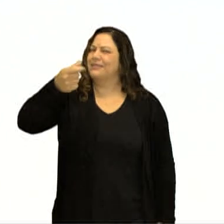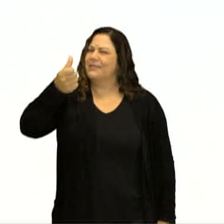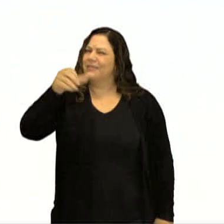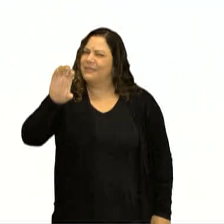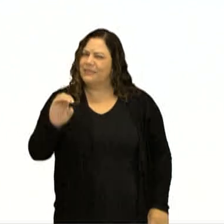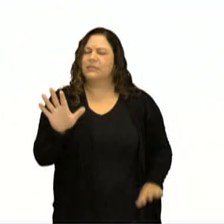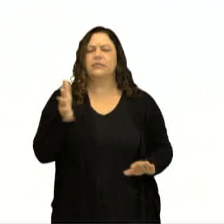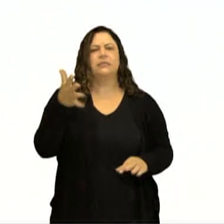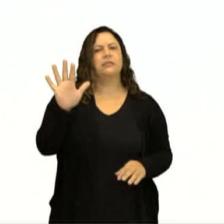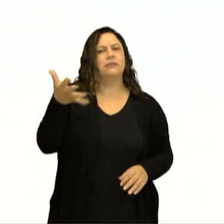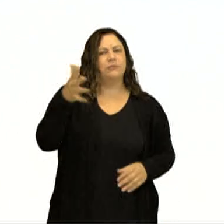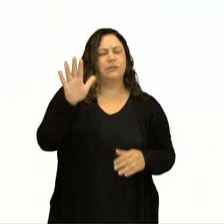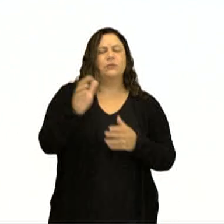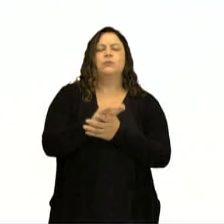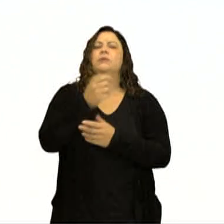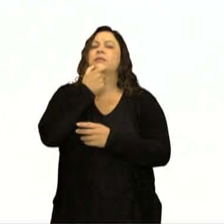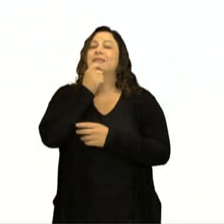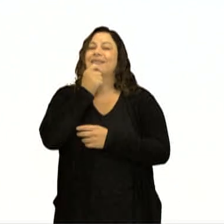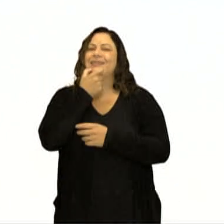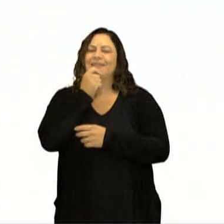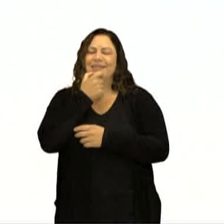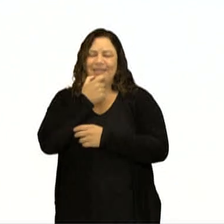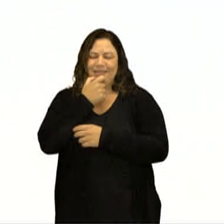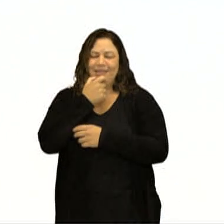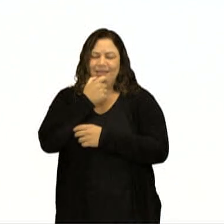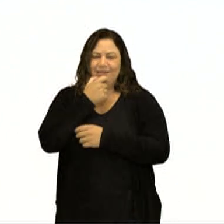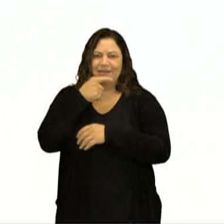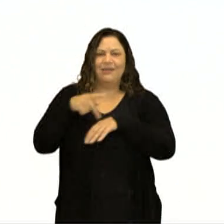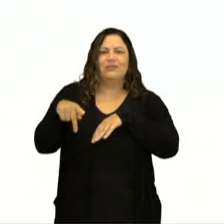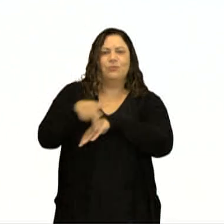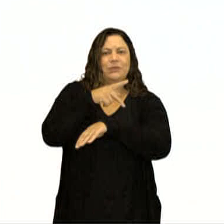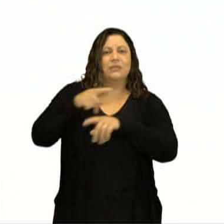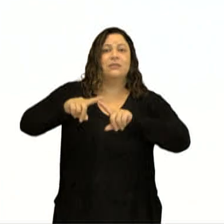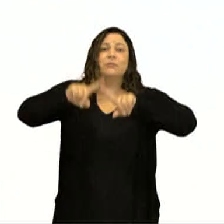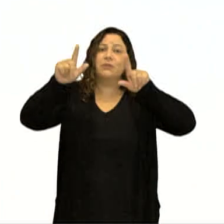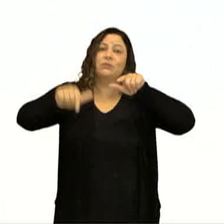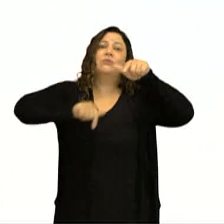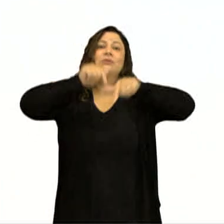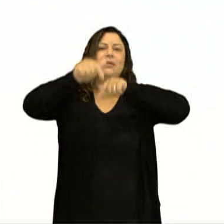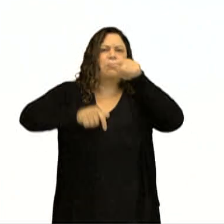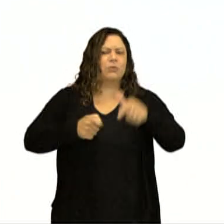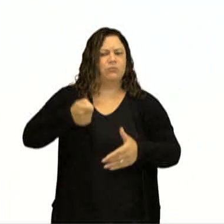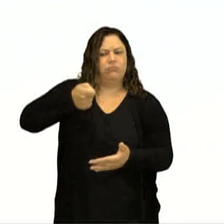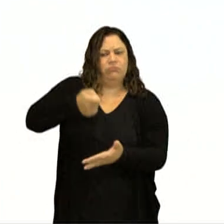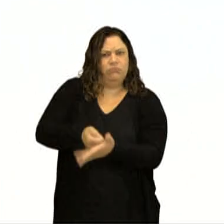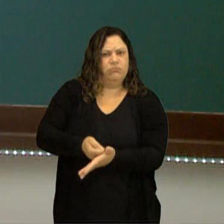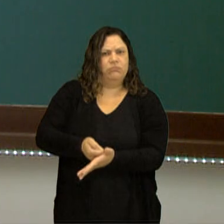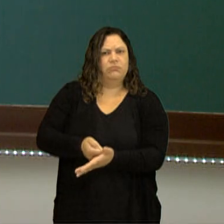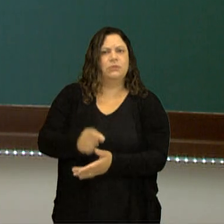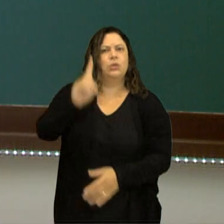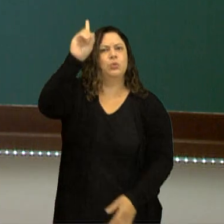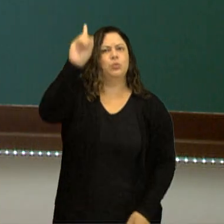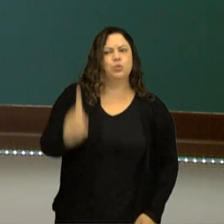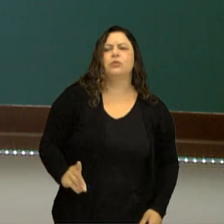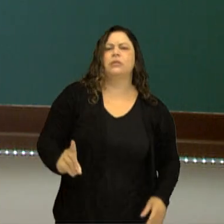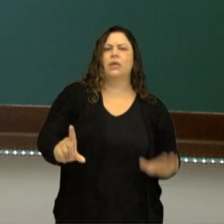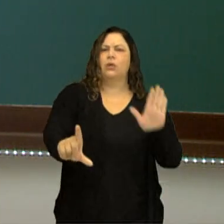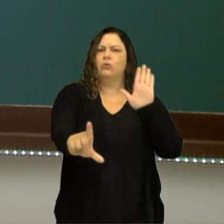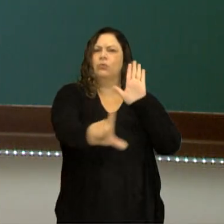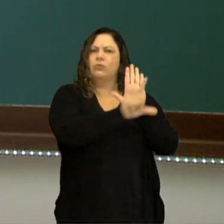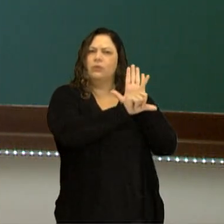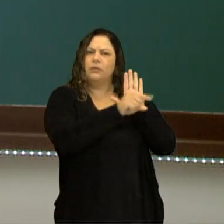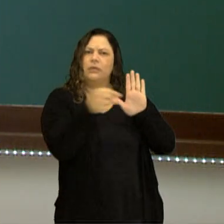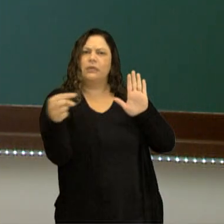1760, mais ou menos, ali na Inglaterra. Nós vamos ver que os trabalhadores vão começar a exigir direitos, leis